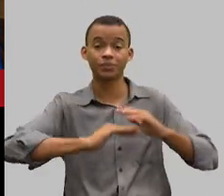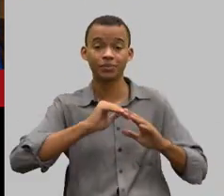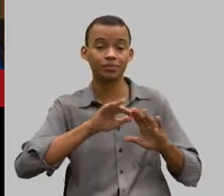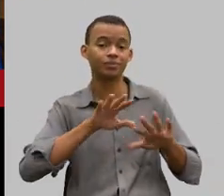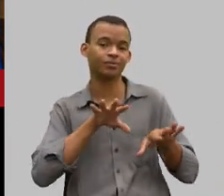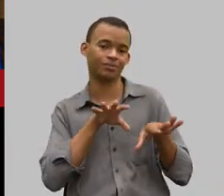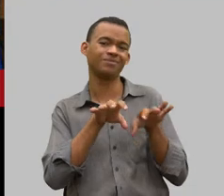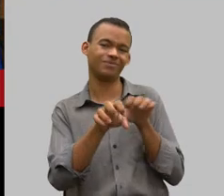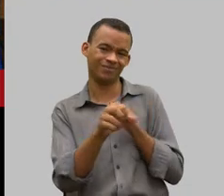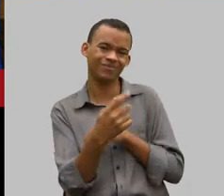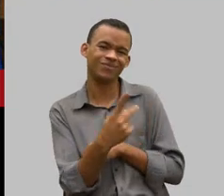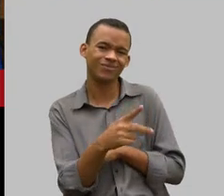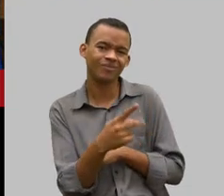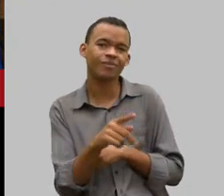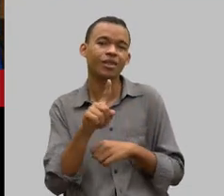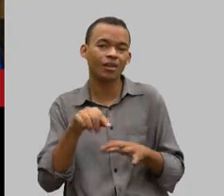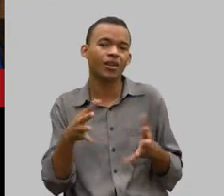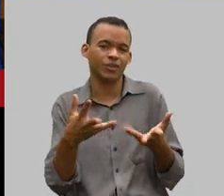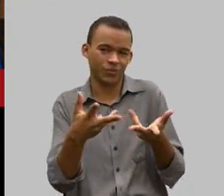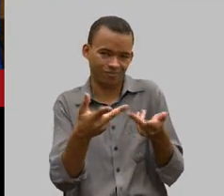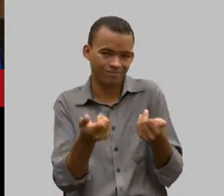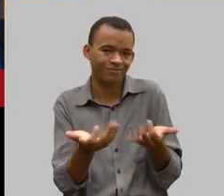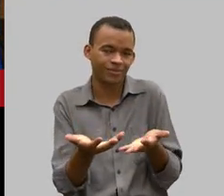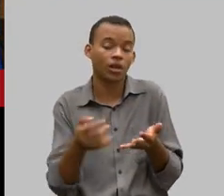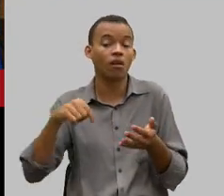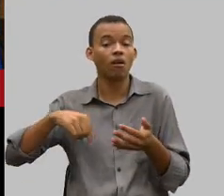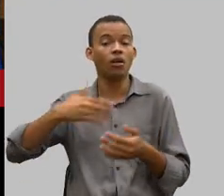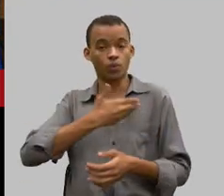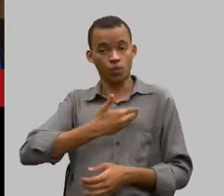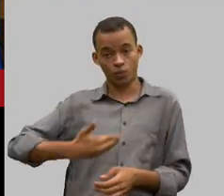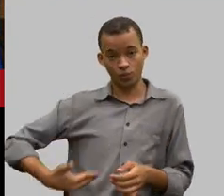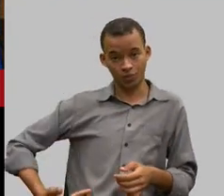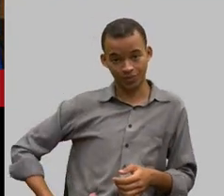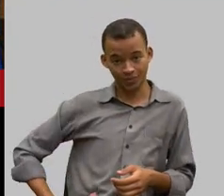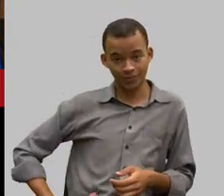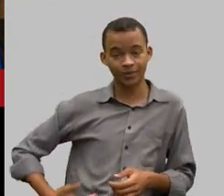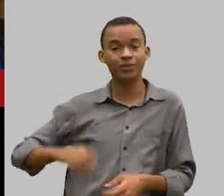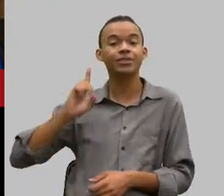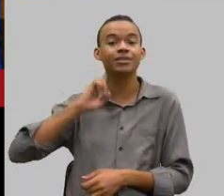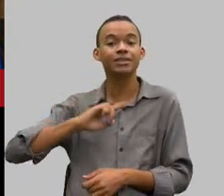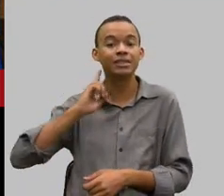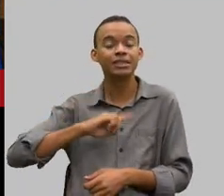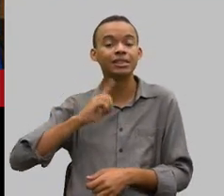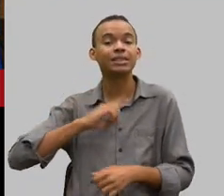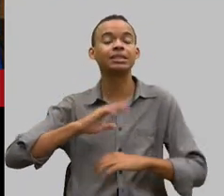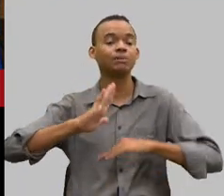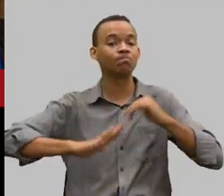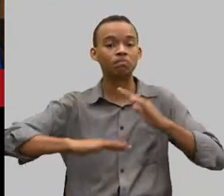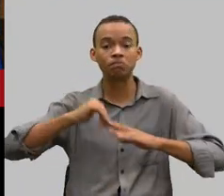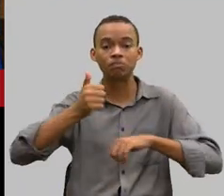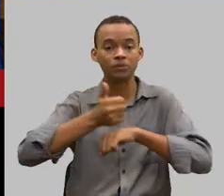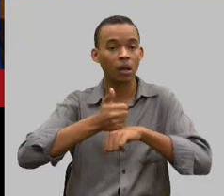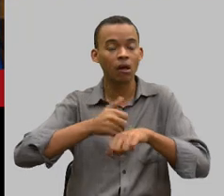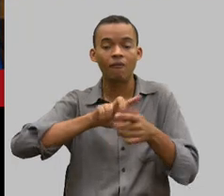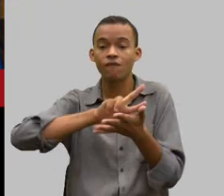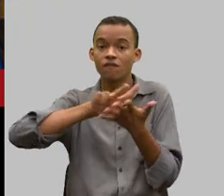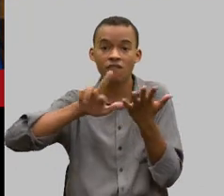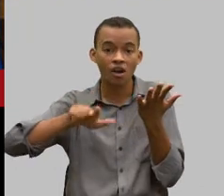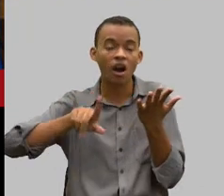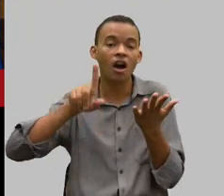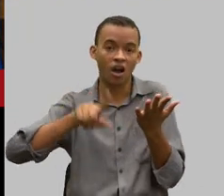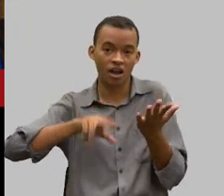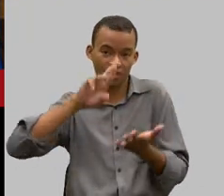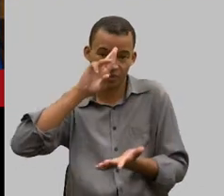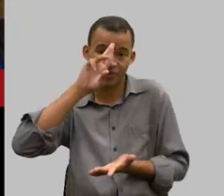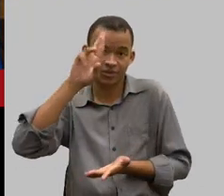é que é o governo que mais tem servidores em cargos de de direção o próprio diretor geral hoje é um servidor da